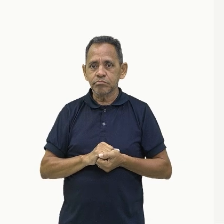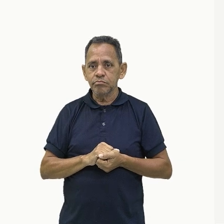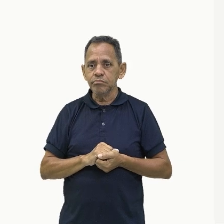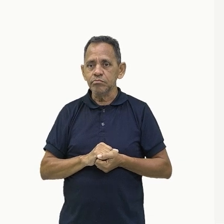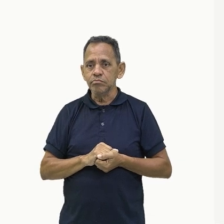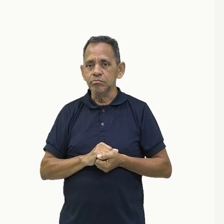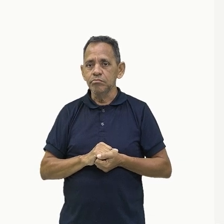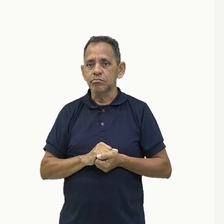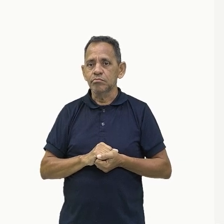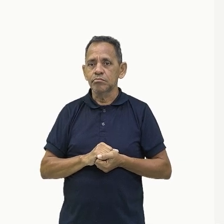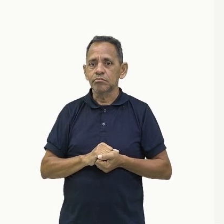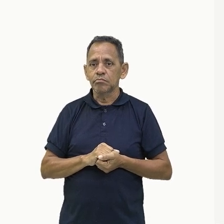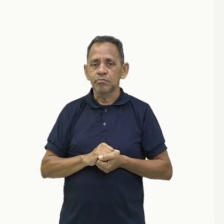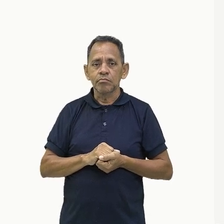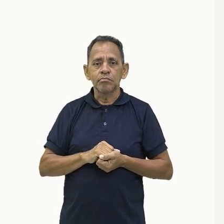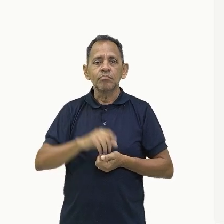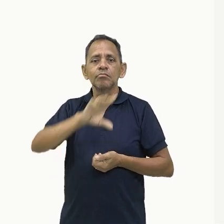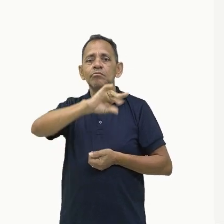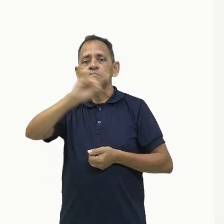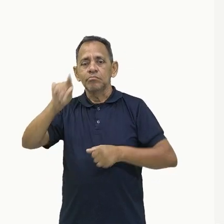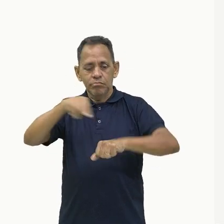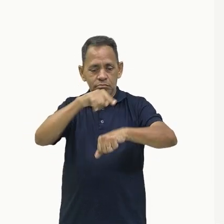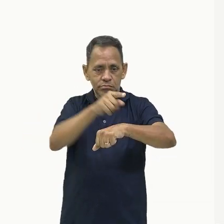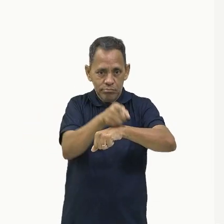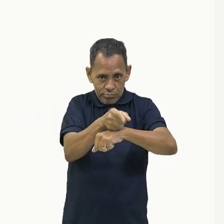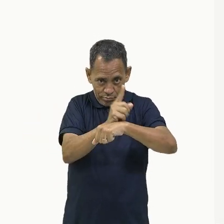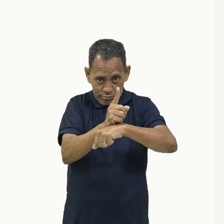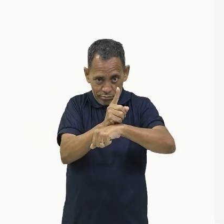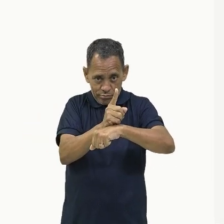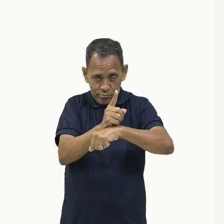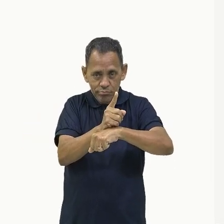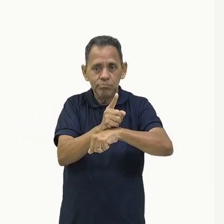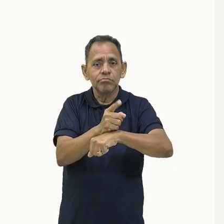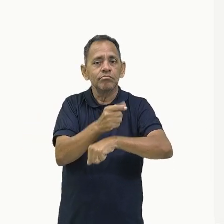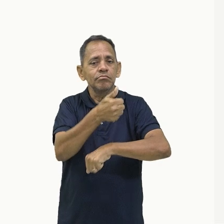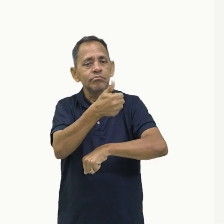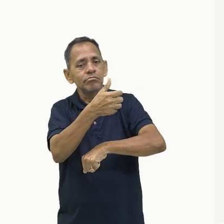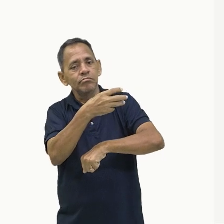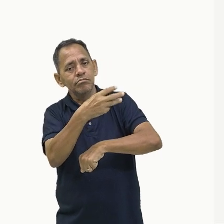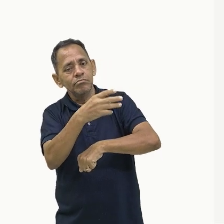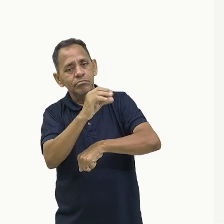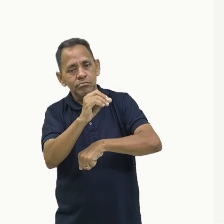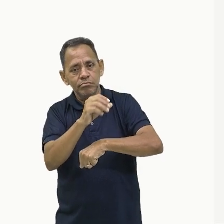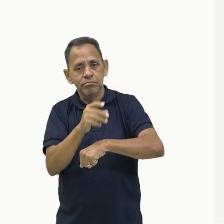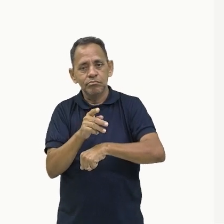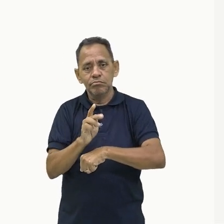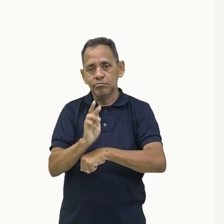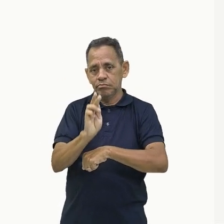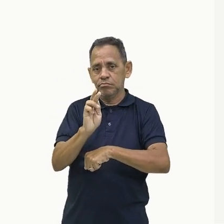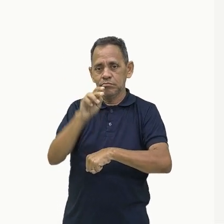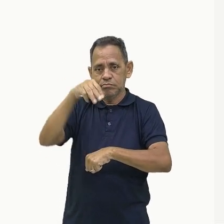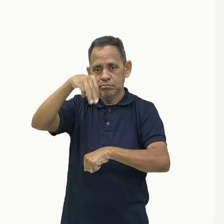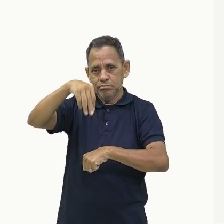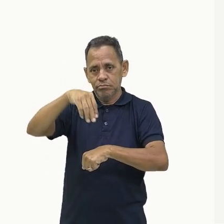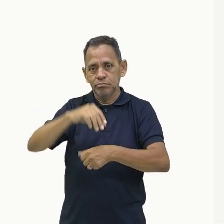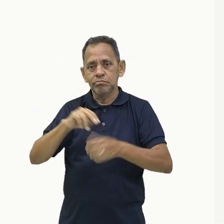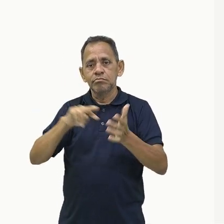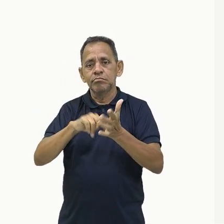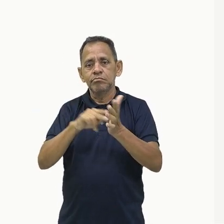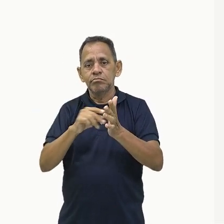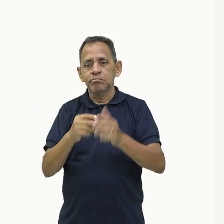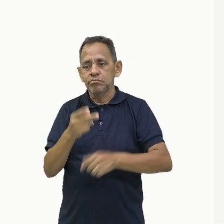cada hora, o piloto percorre 130 quilômetros. Isso significa, né, que em